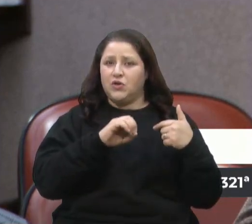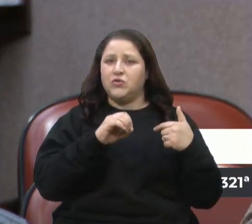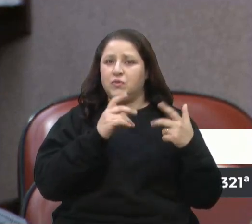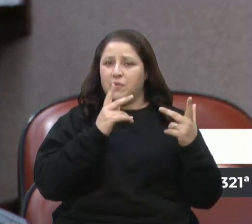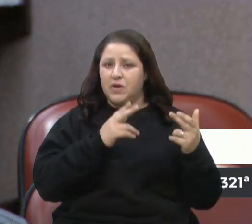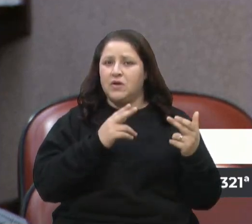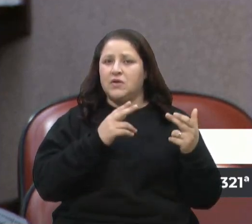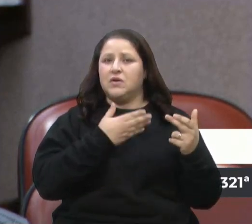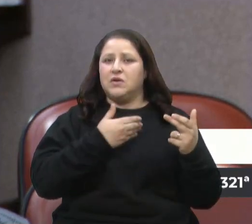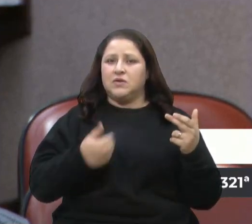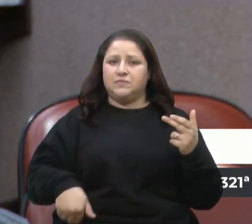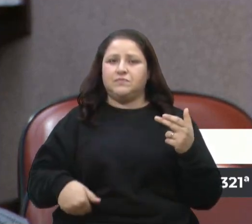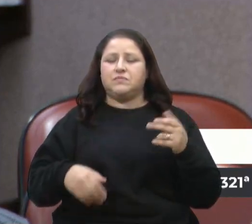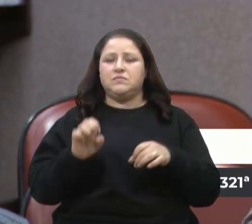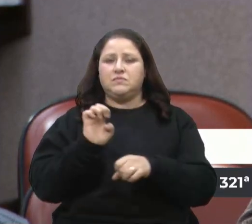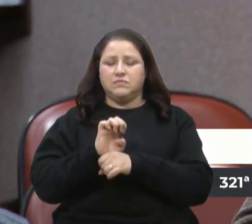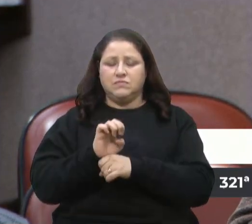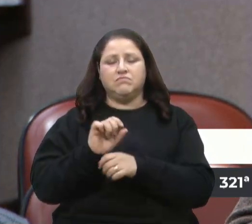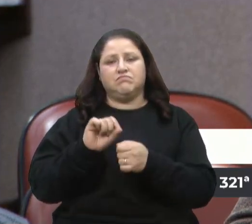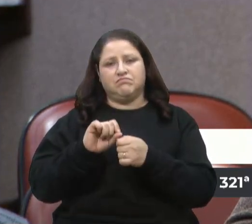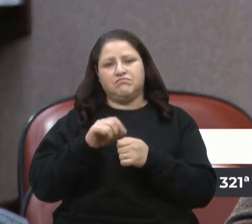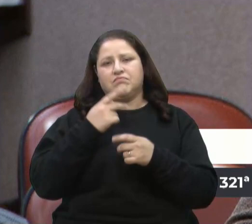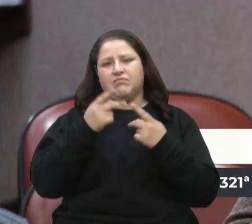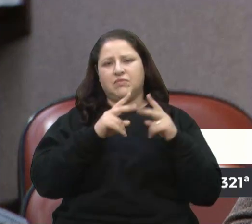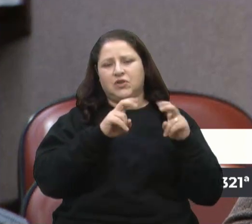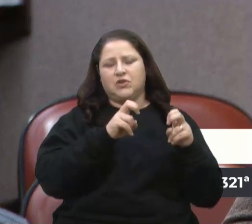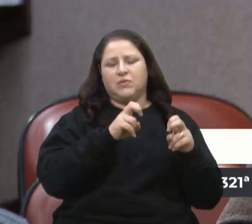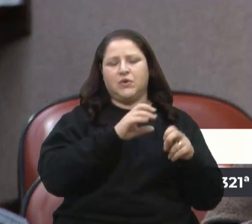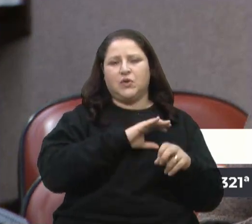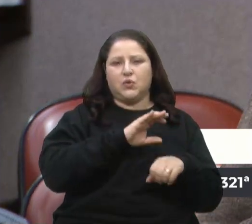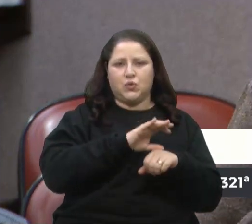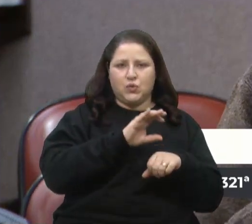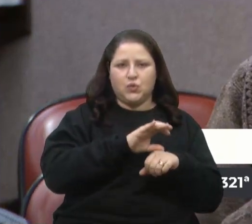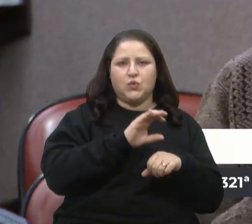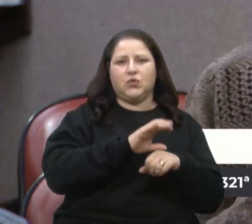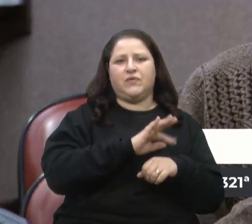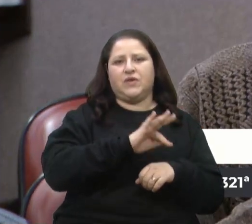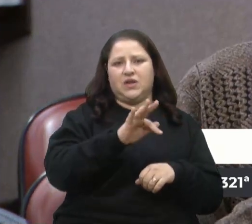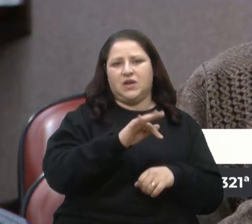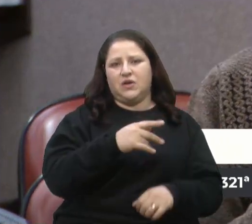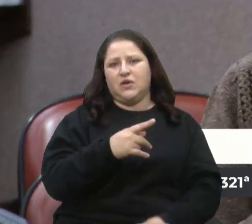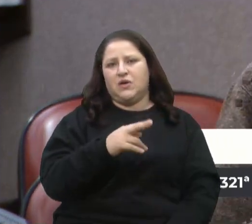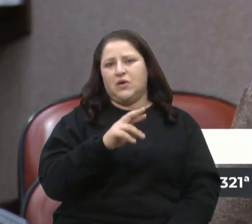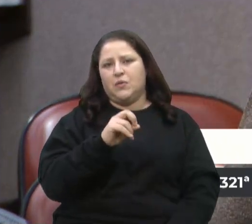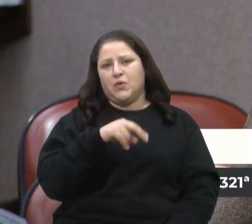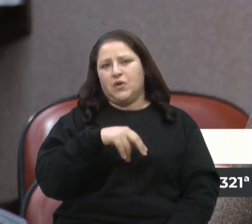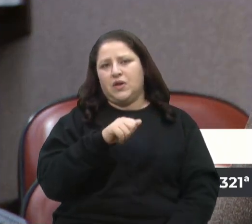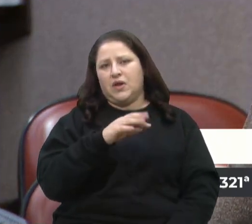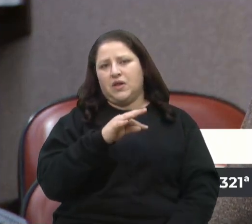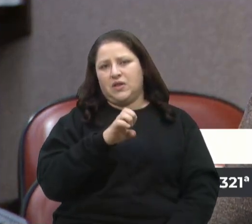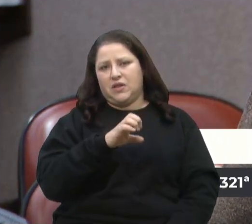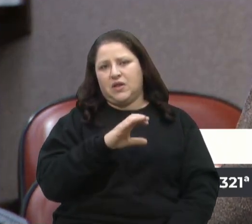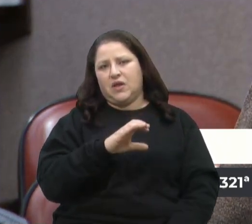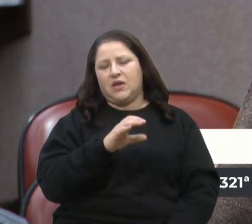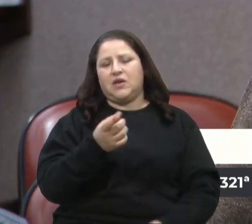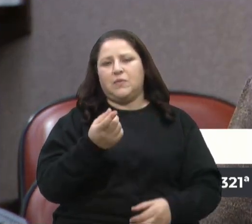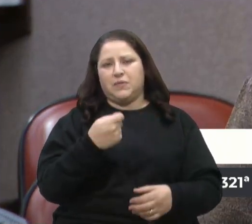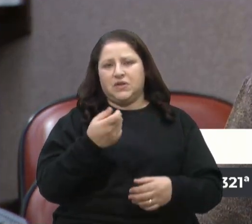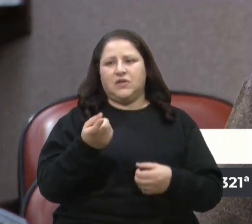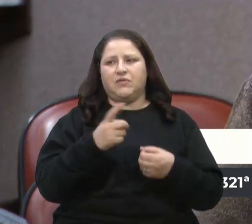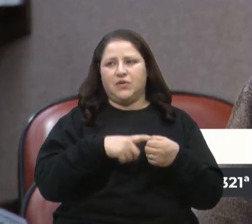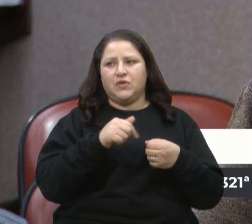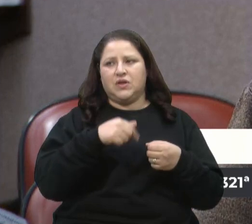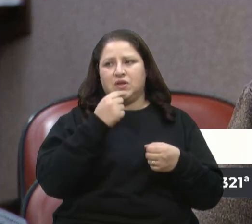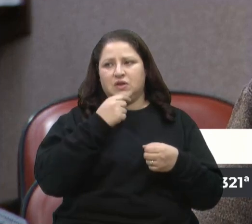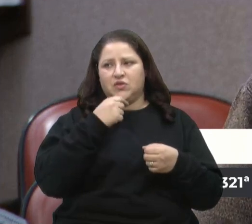governo do estado está fazendo, fiz uma fala de cursos federais, tipo o Pronatec, que a gente tem que voltar a ter para o nosso estado. E